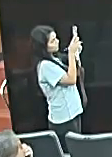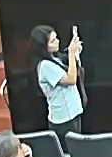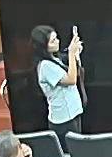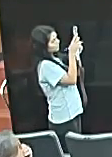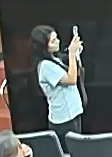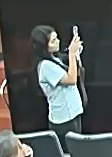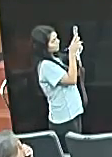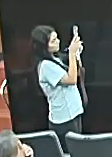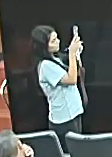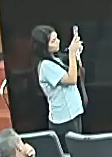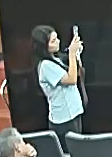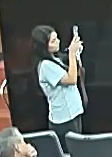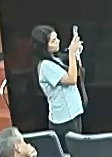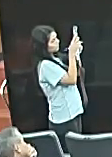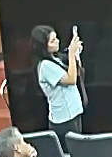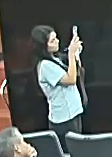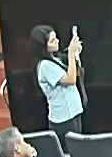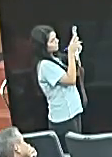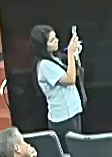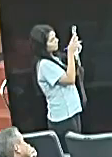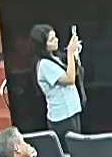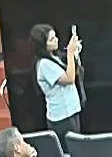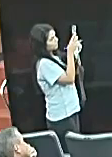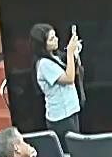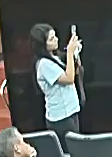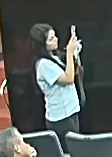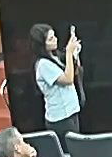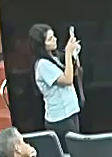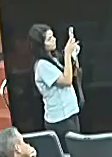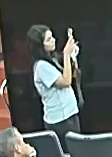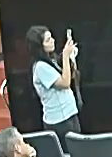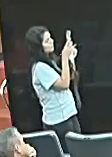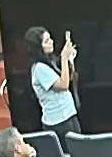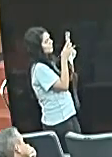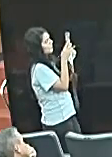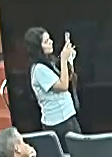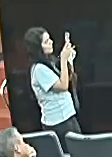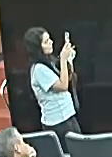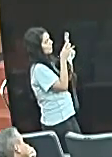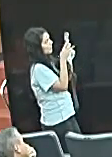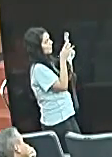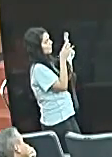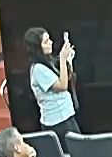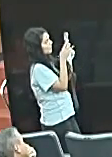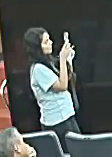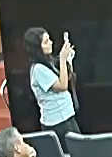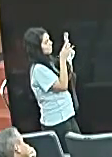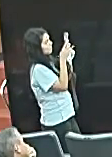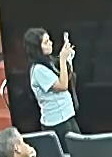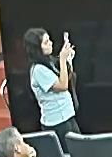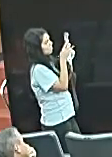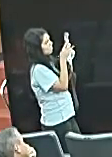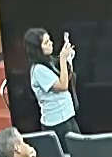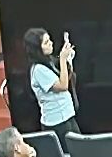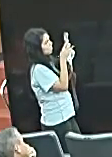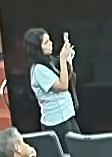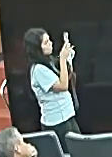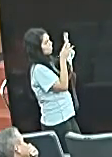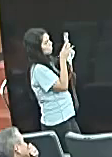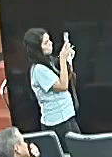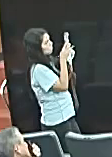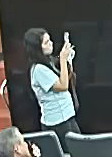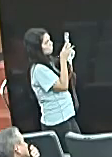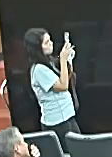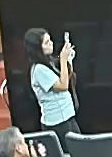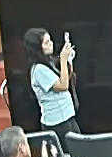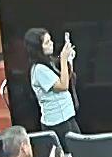pec 28 que inclui o sistema prisional no artigo da segurança pública do estado de minas gerais eu acho